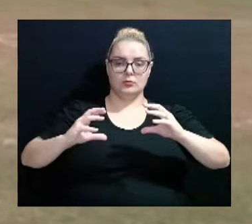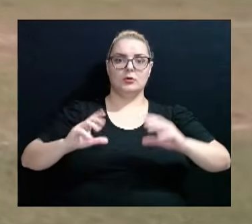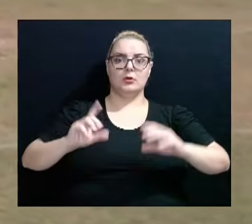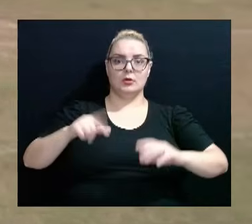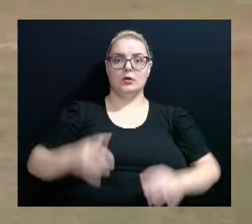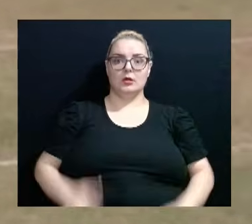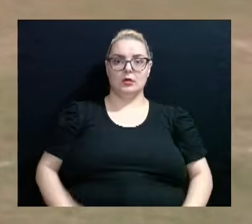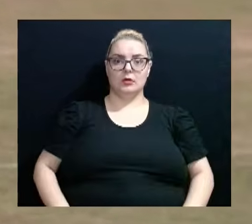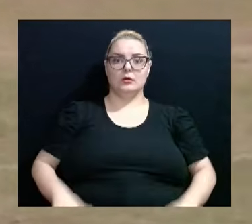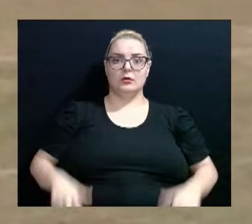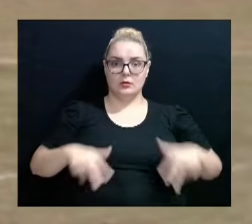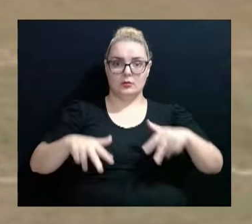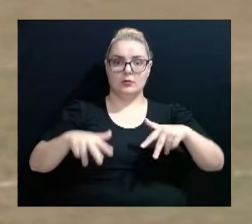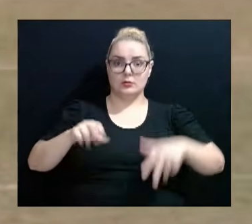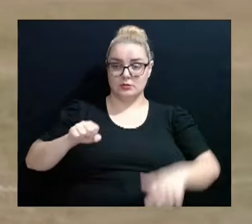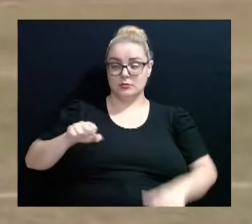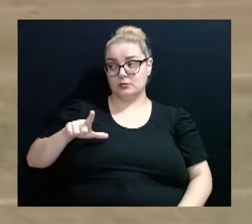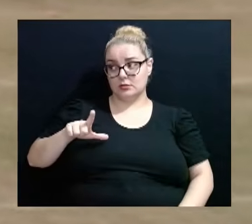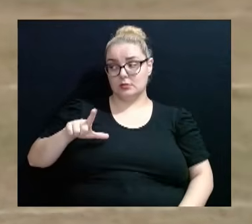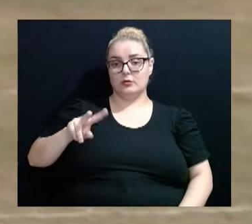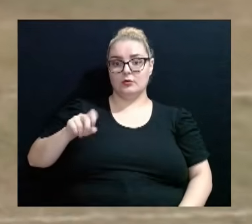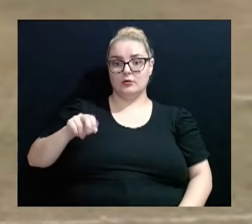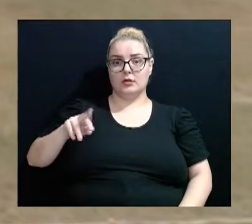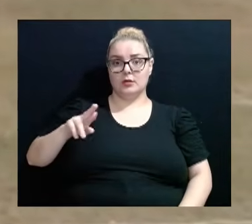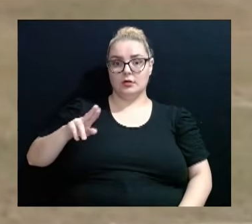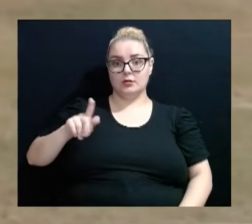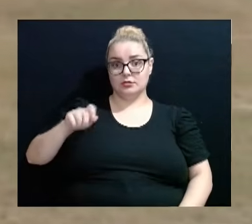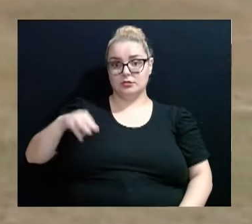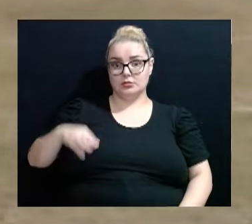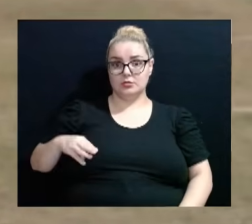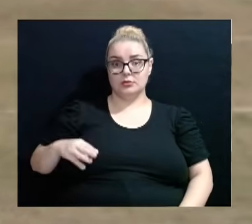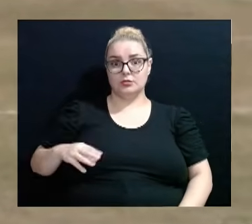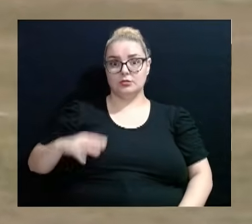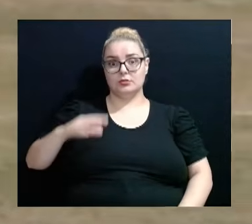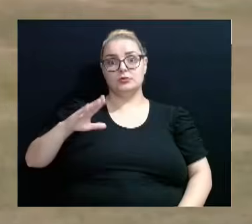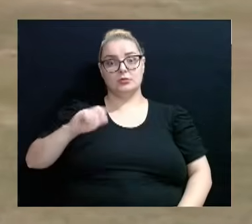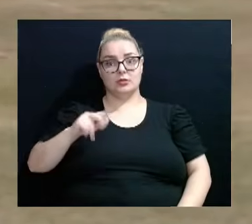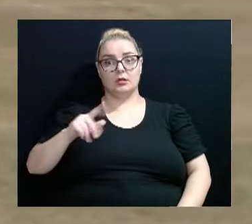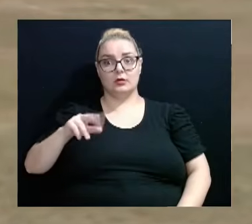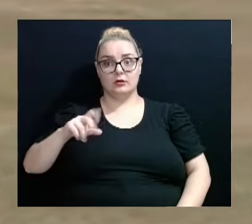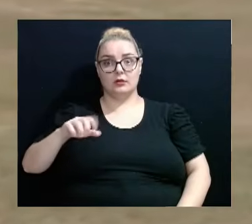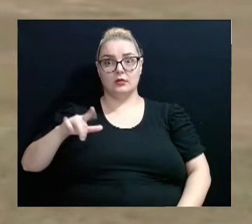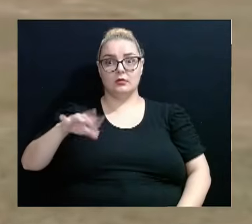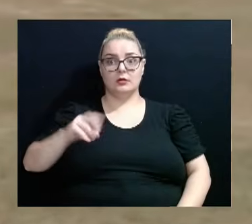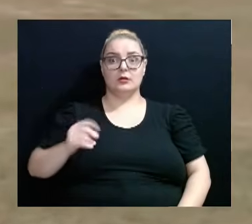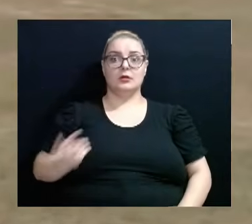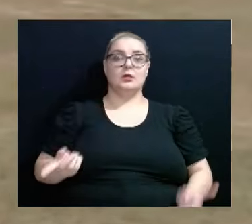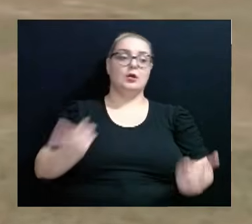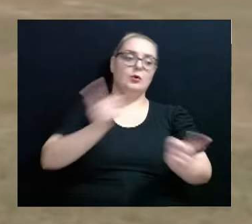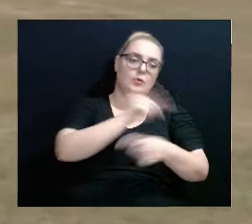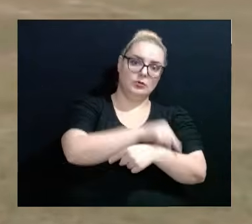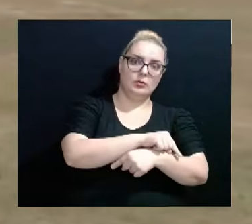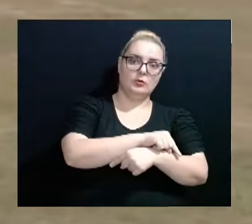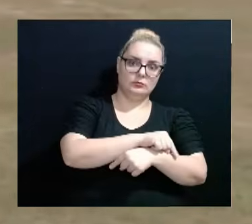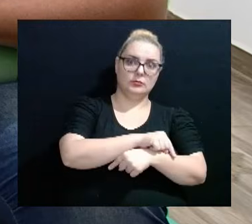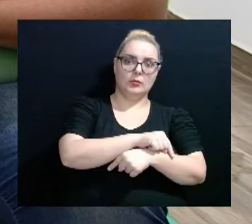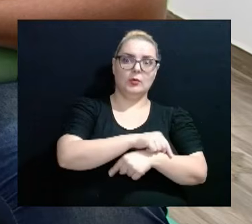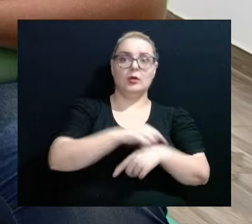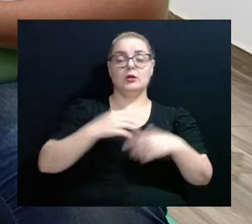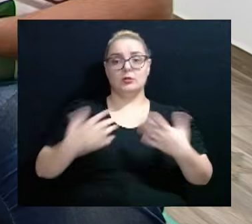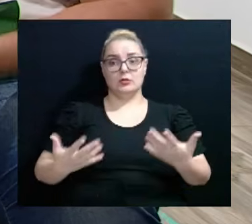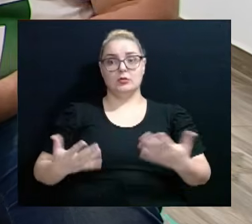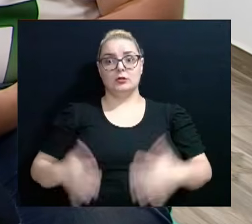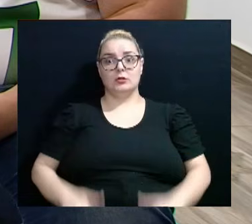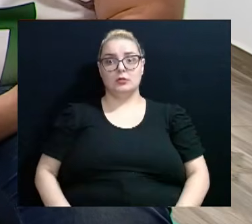futebol americano é um esporte de selvagem jogado por cavaleiros, e o soccer, como a gente se refere ao futebol, é um esporte de cavaleiros jogado